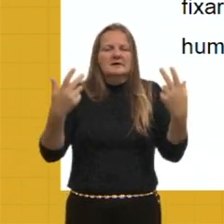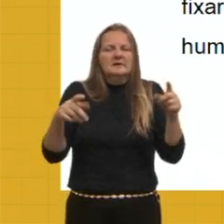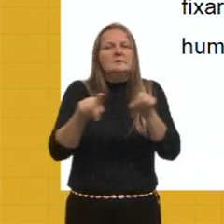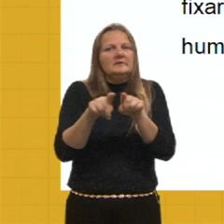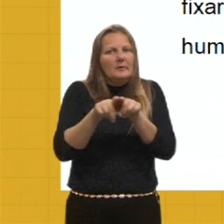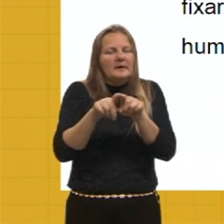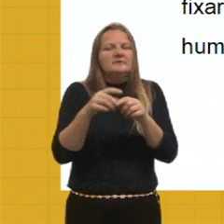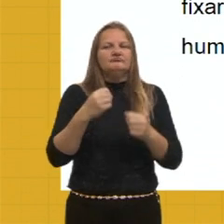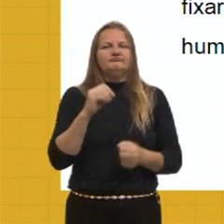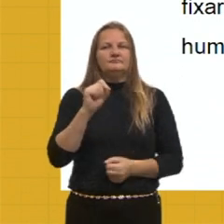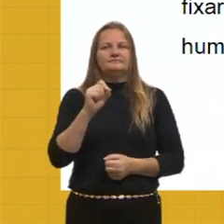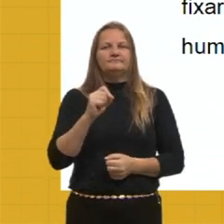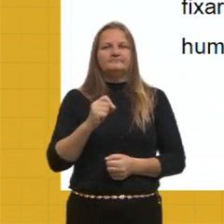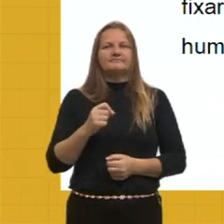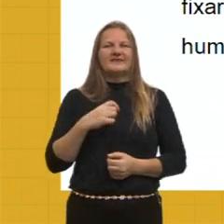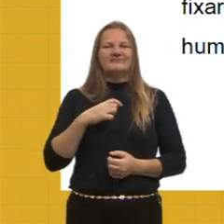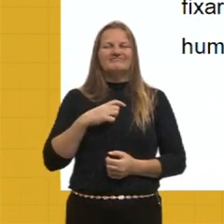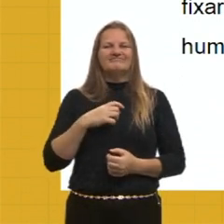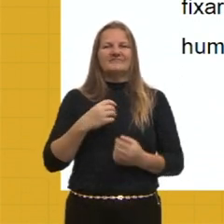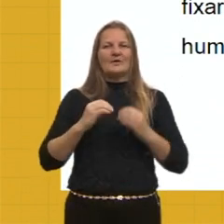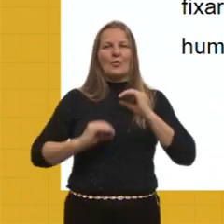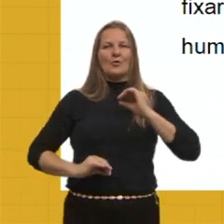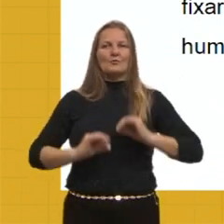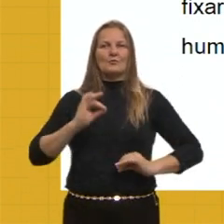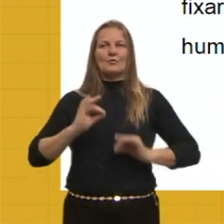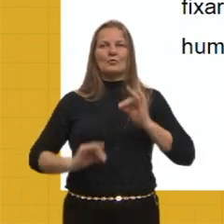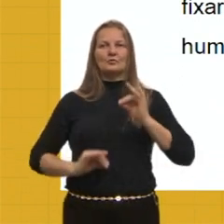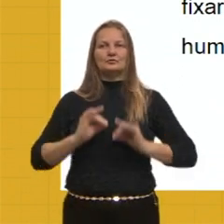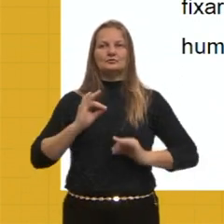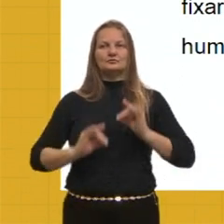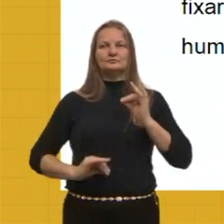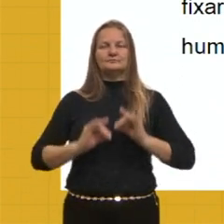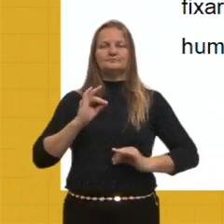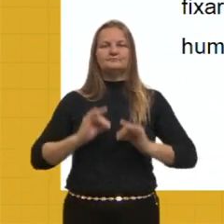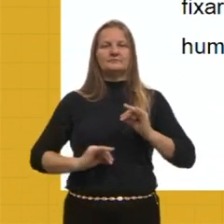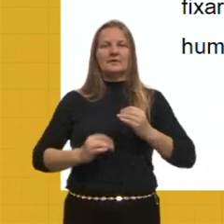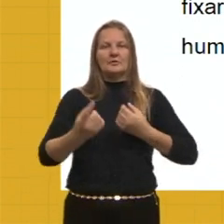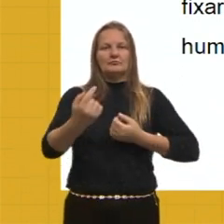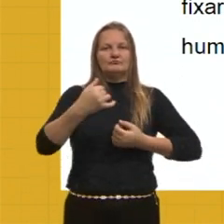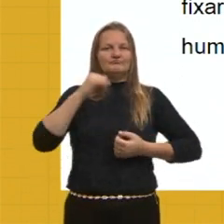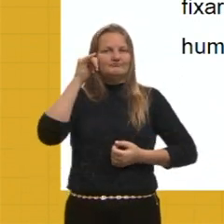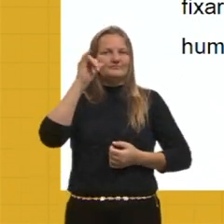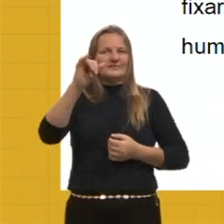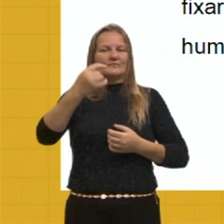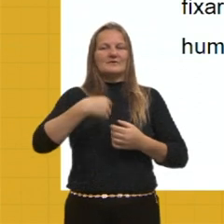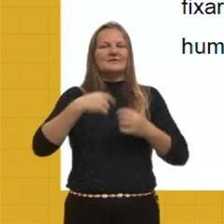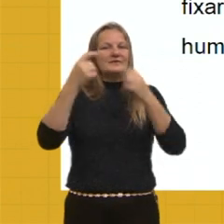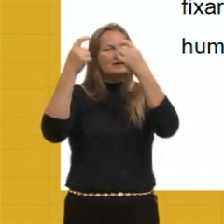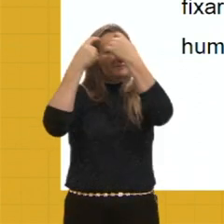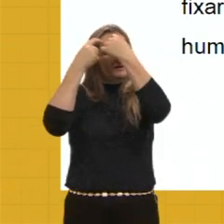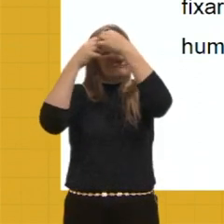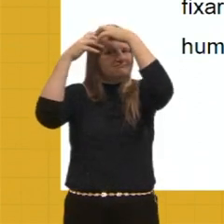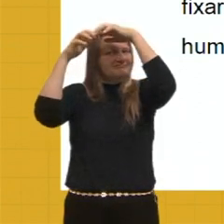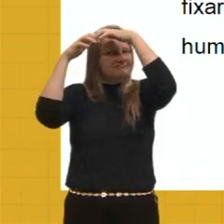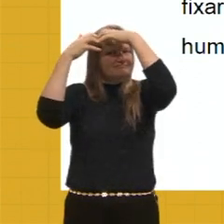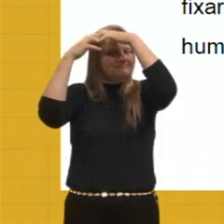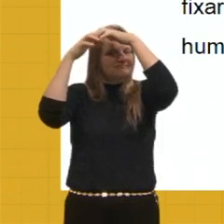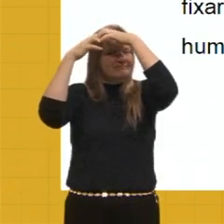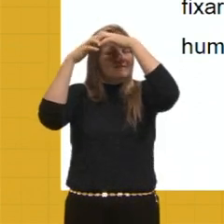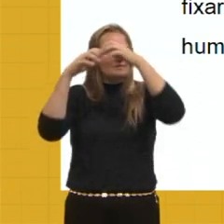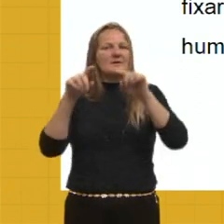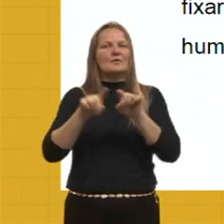ocorre disfunções hormonais imunológicas neurológicas e também